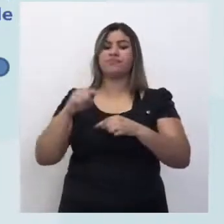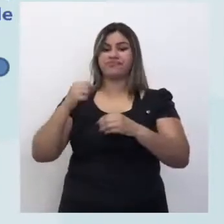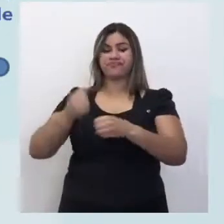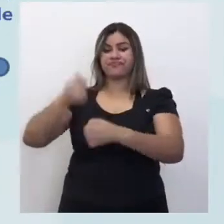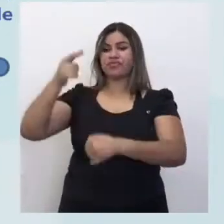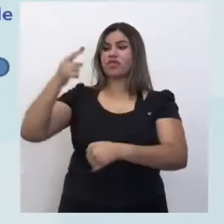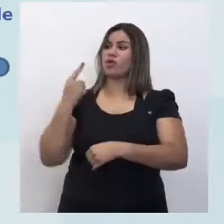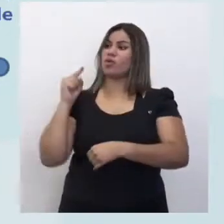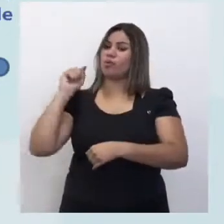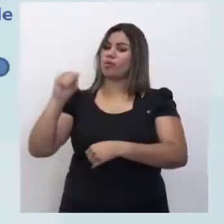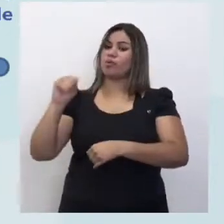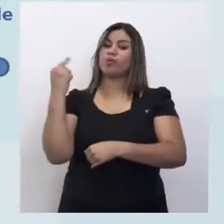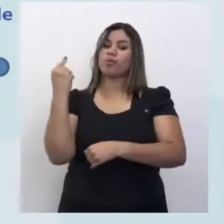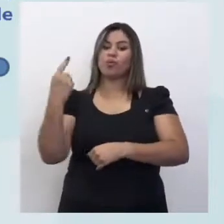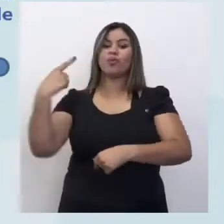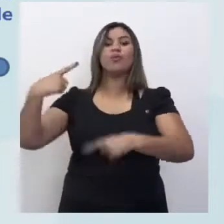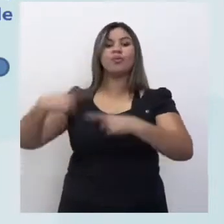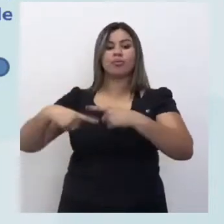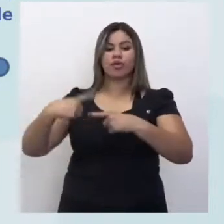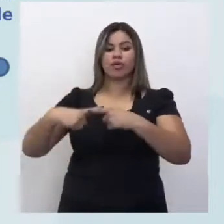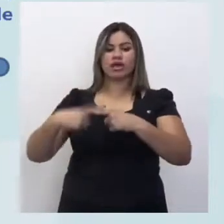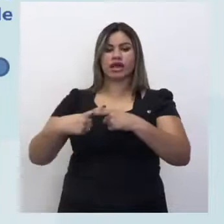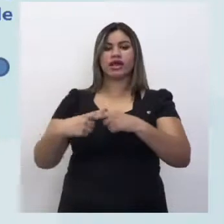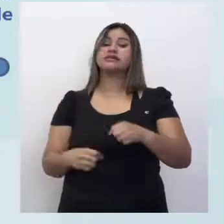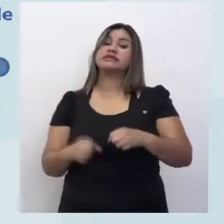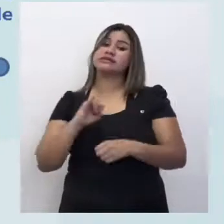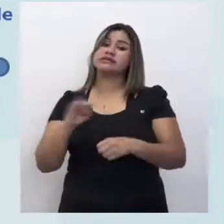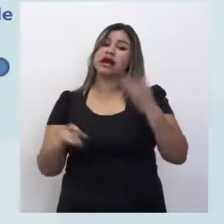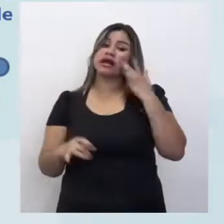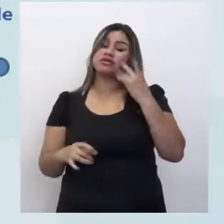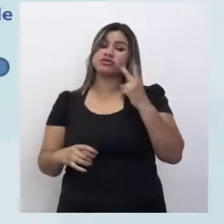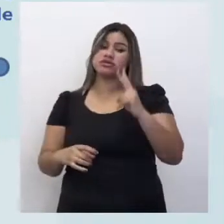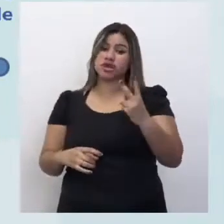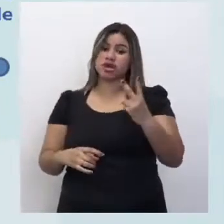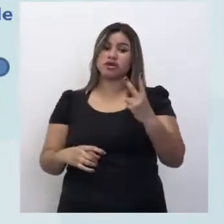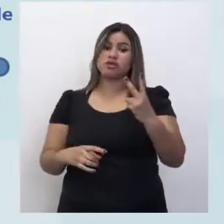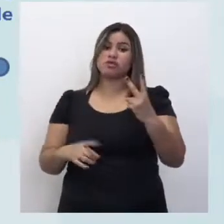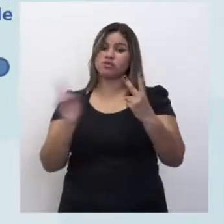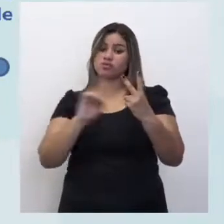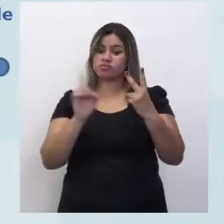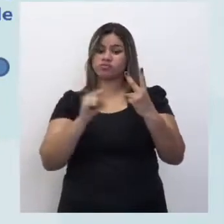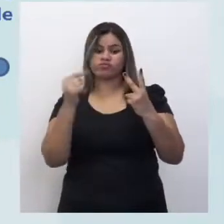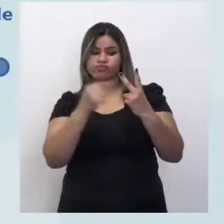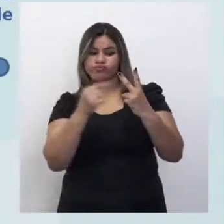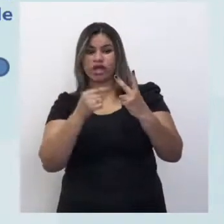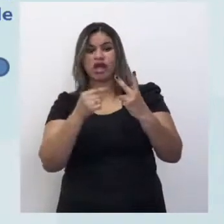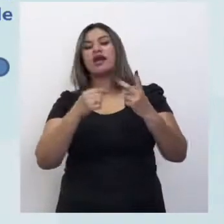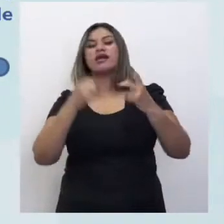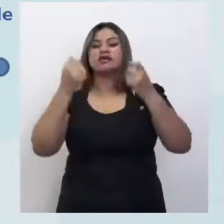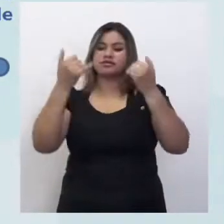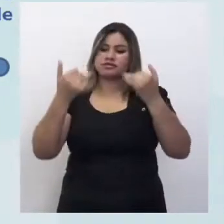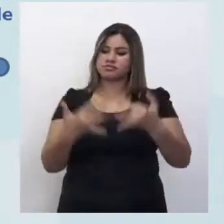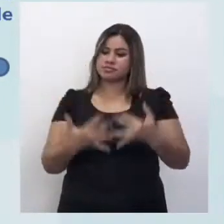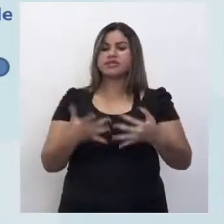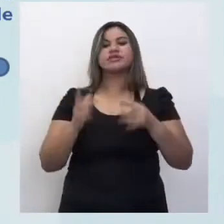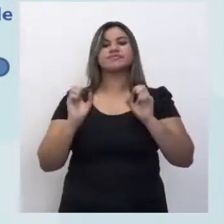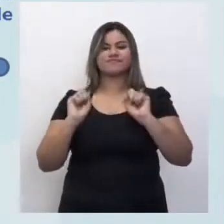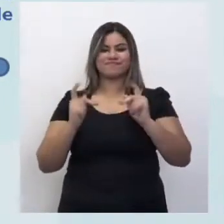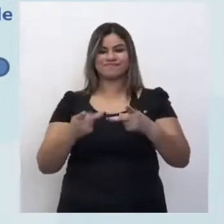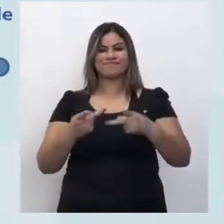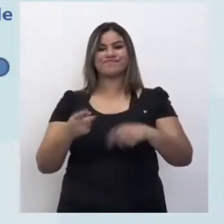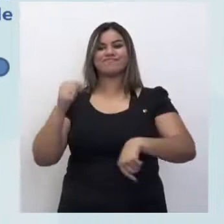seu argumento ali na resposta do chat. E se você acha que não, aponte 2 juntamente com o seu argumento